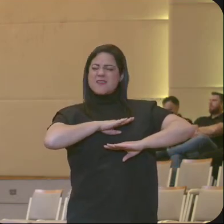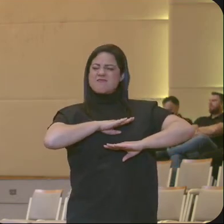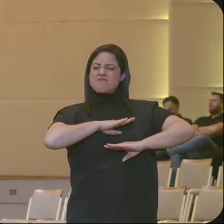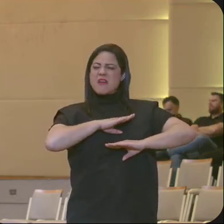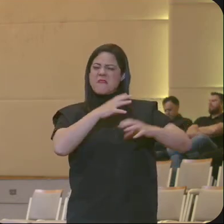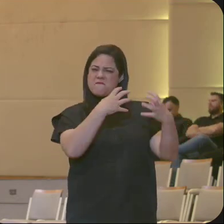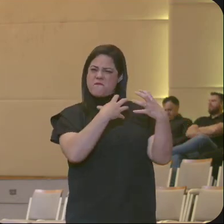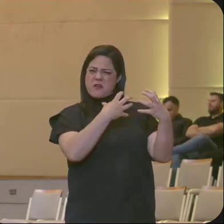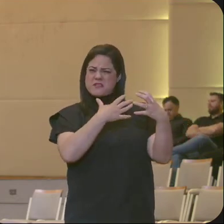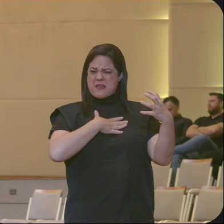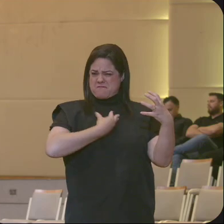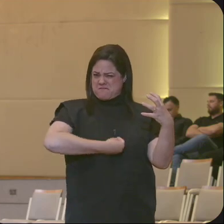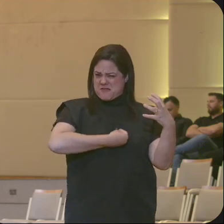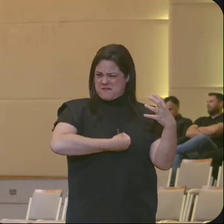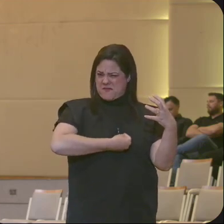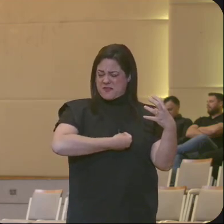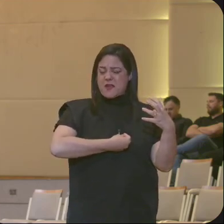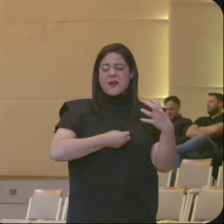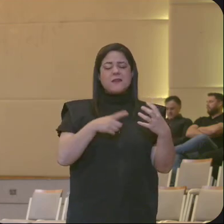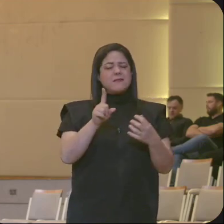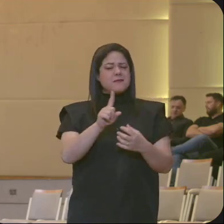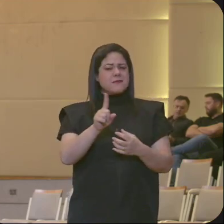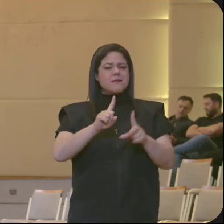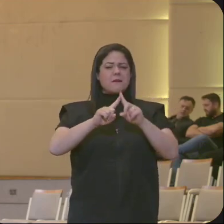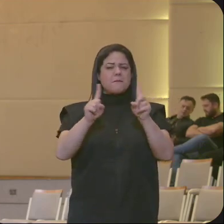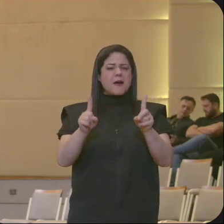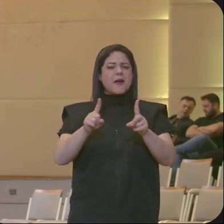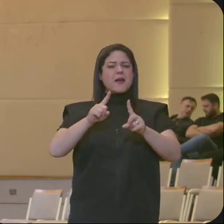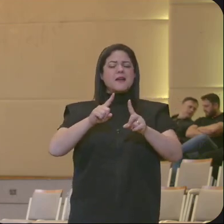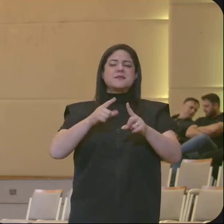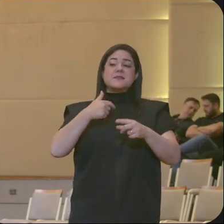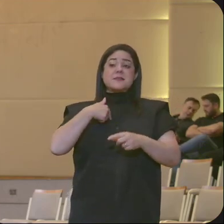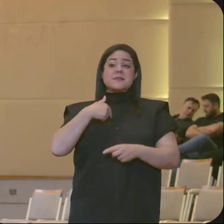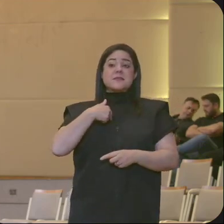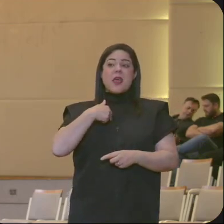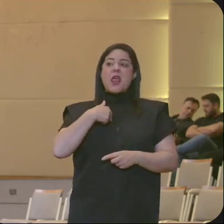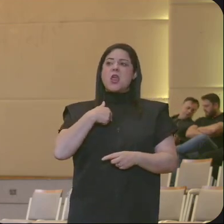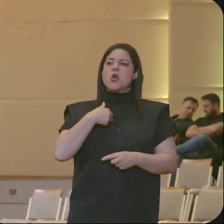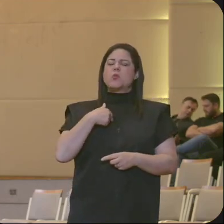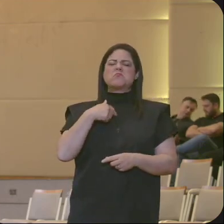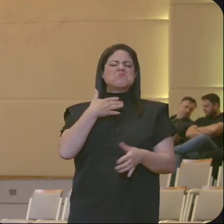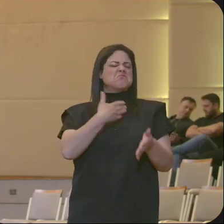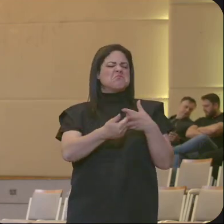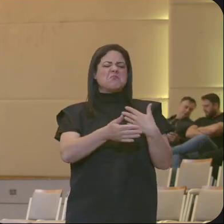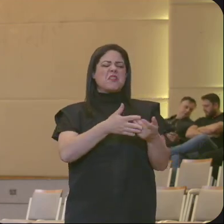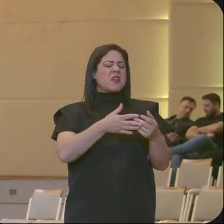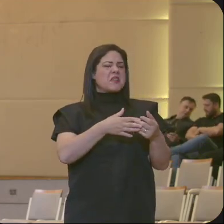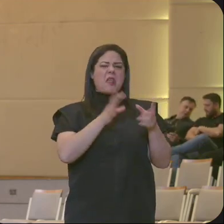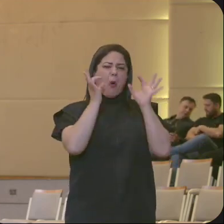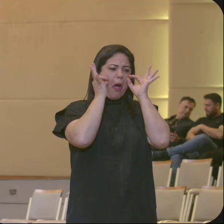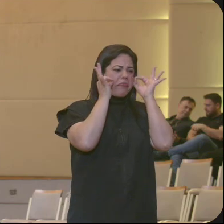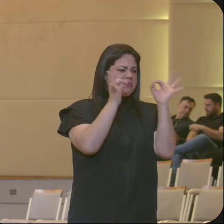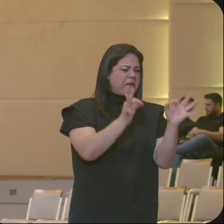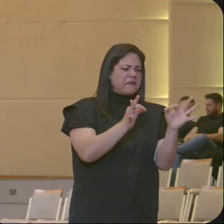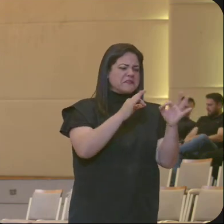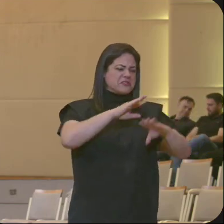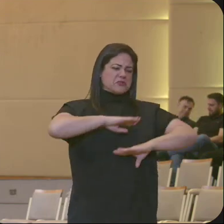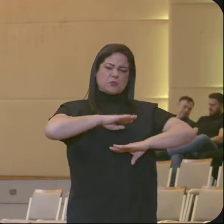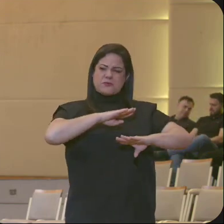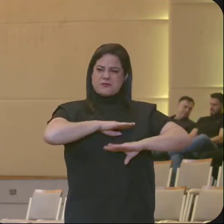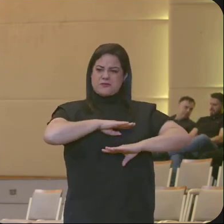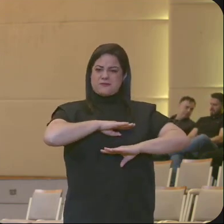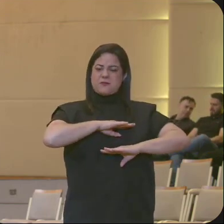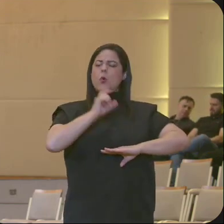acima das circunstâncias que nos envolvem? Será que é possível a gente viver acima daquilo que muitas vezes nos afeta? O que